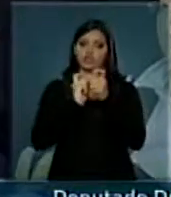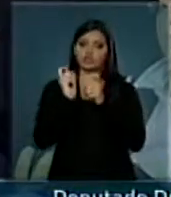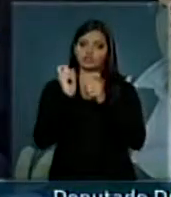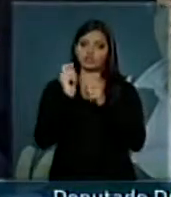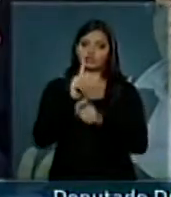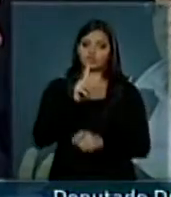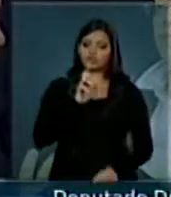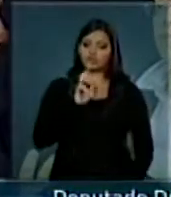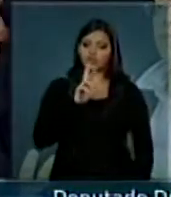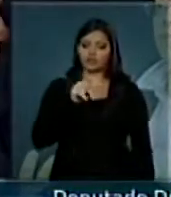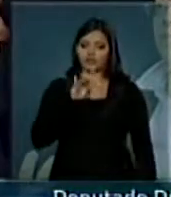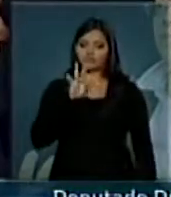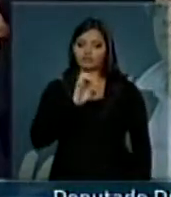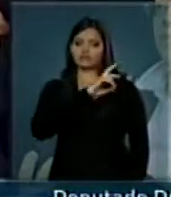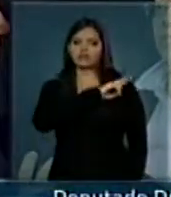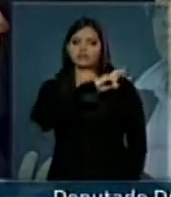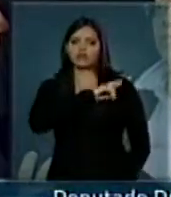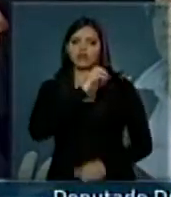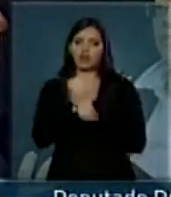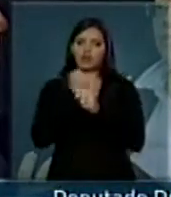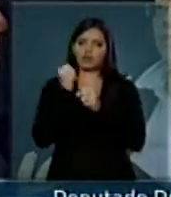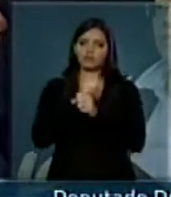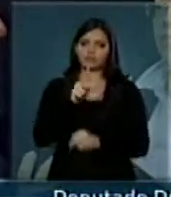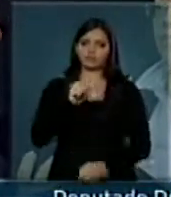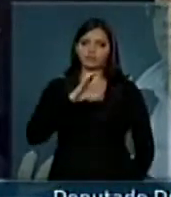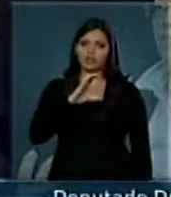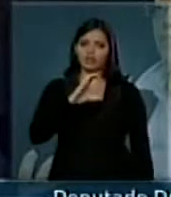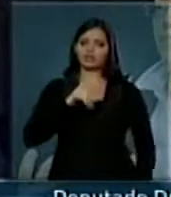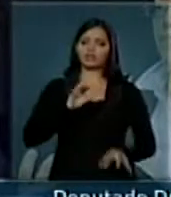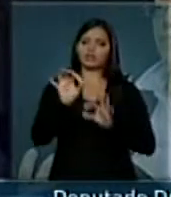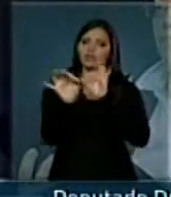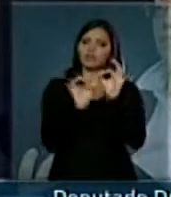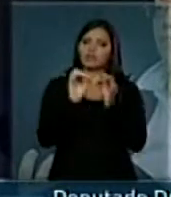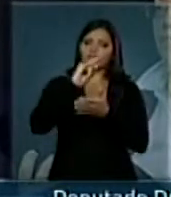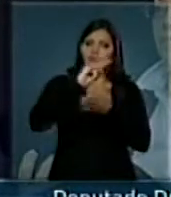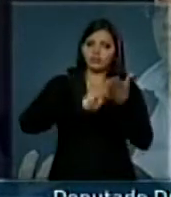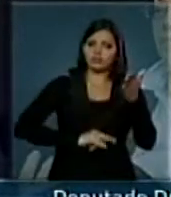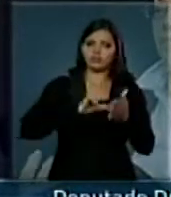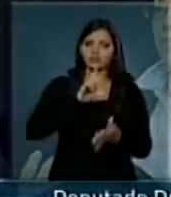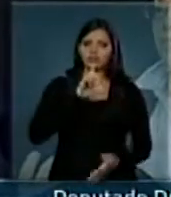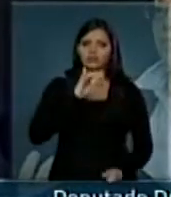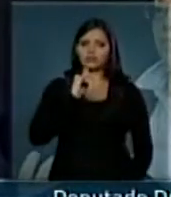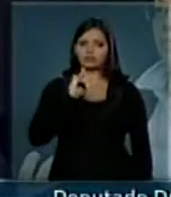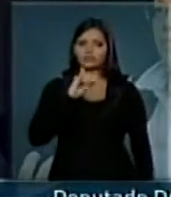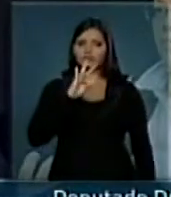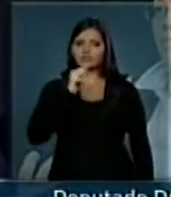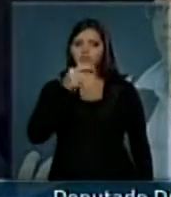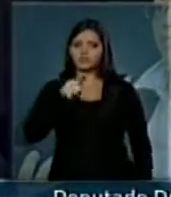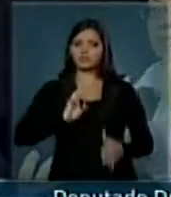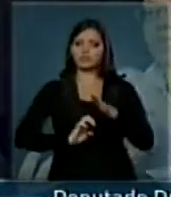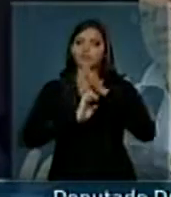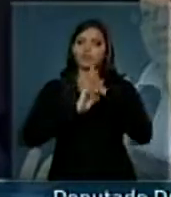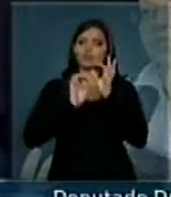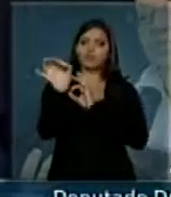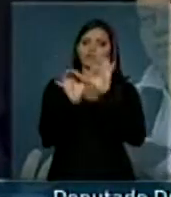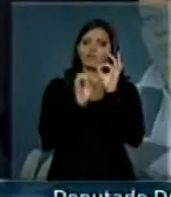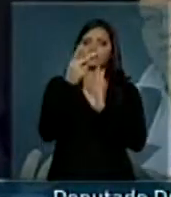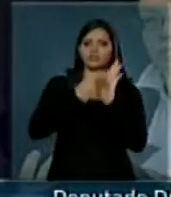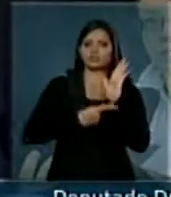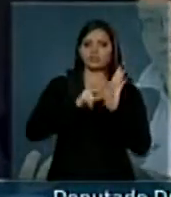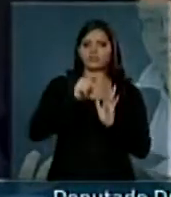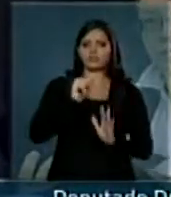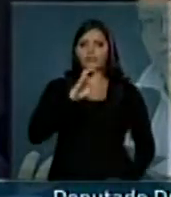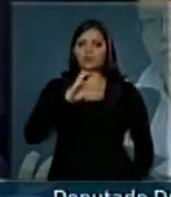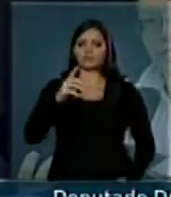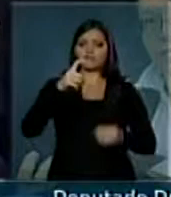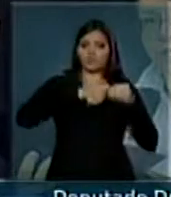obras do PAC, na elaboração das licitações que contrataram as empresas que elaboraram os projetos do PAC